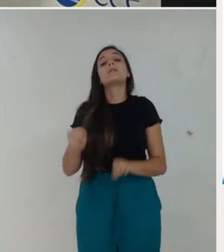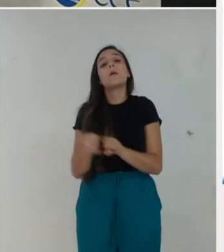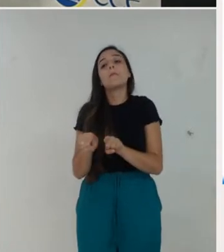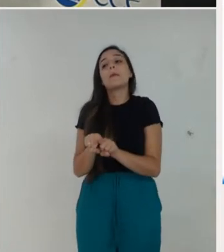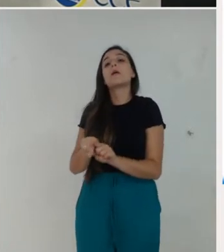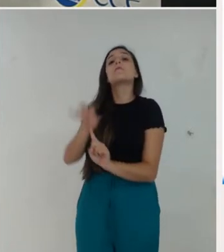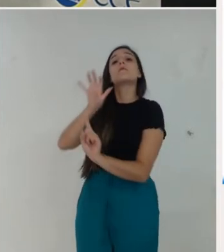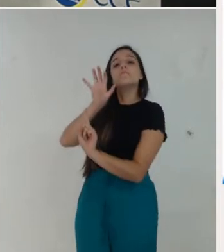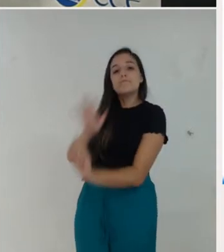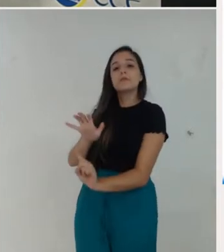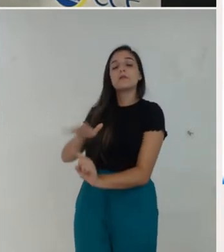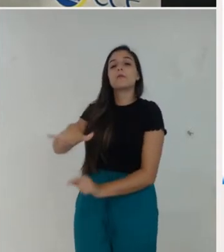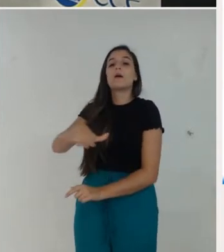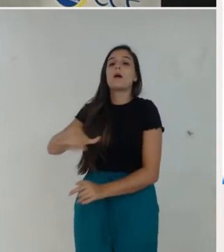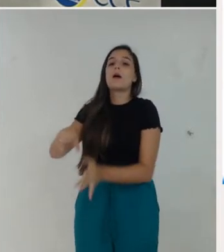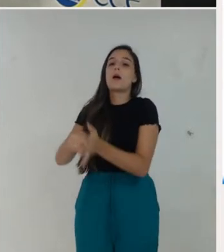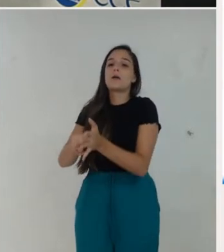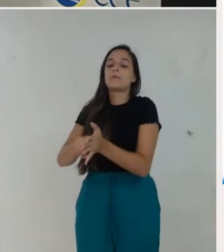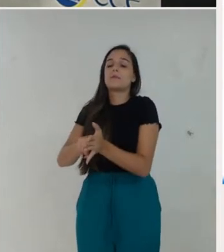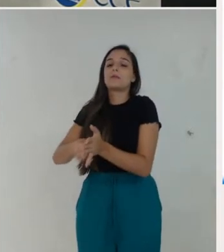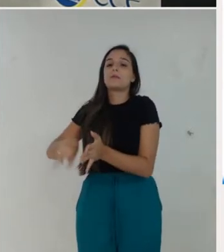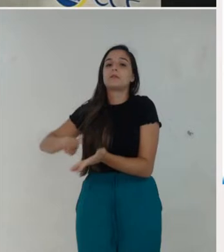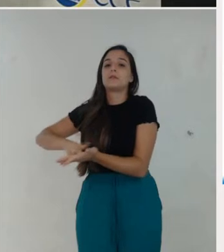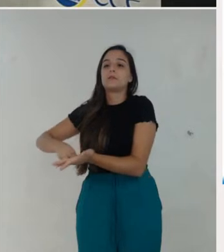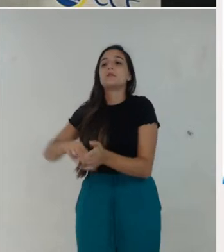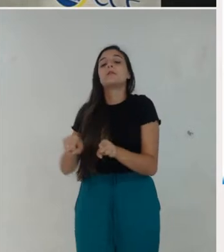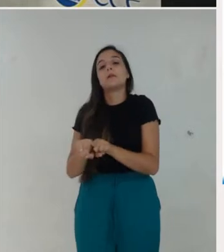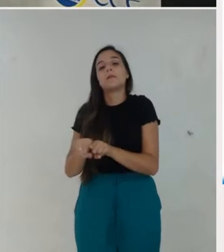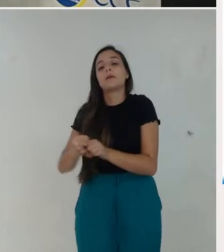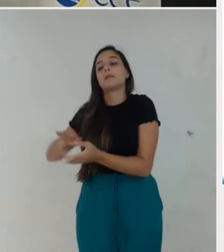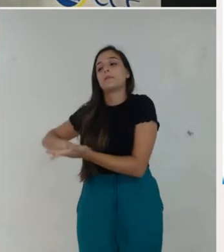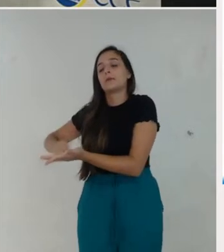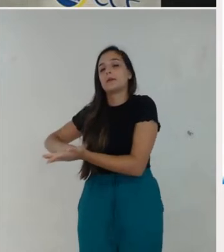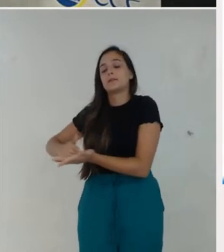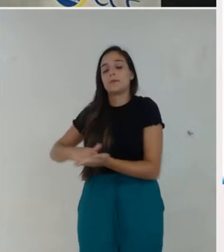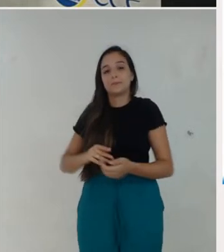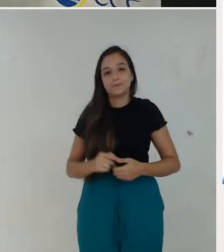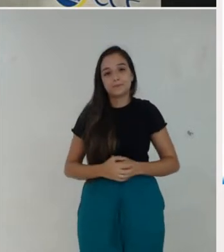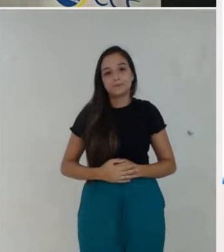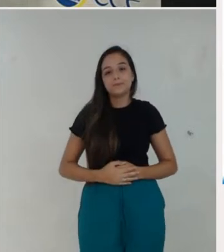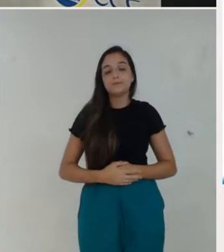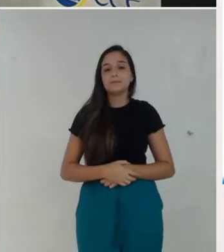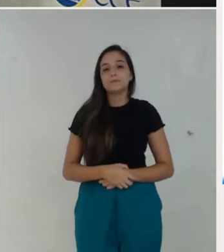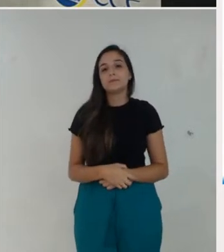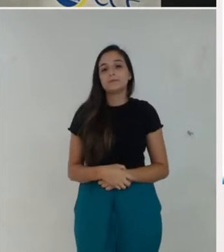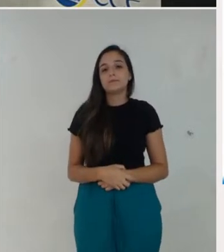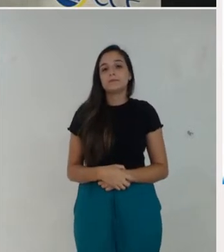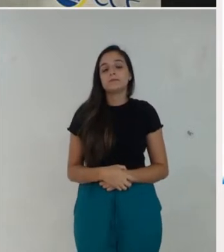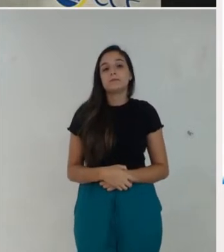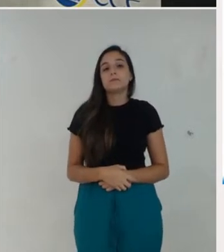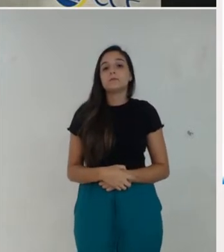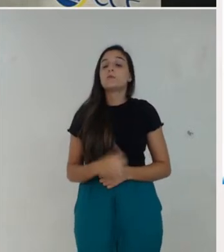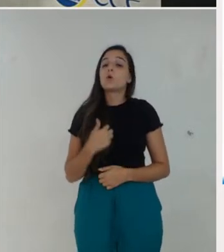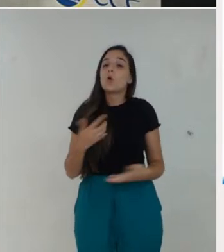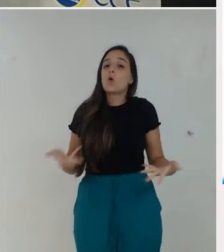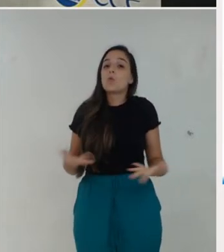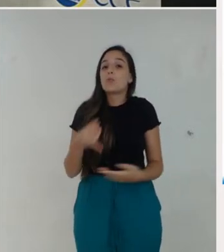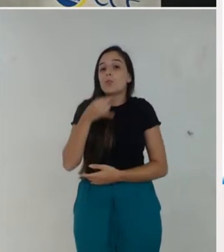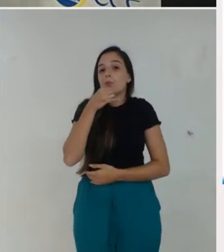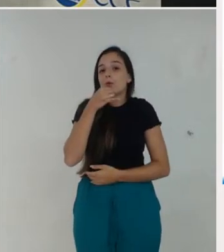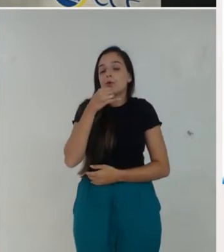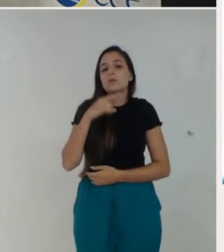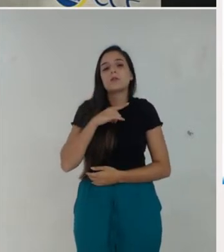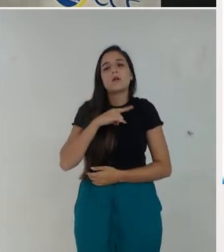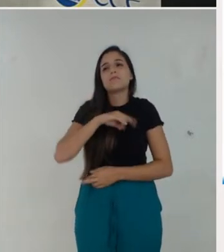impacto no campo dos estudos da tradução e dos estudos da interpretação, né? Hoje, por exemplo, a gente tem